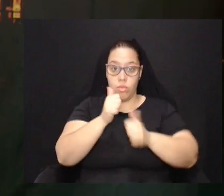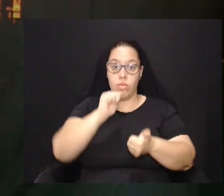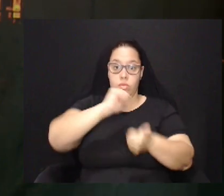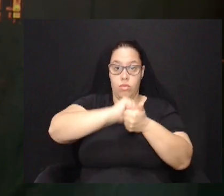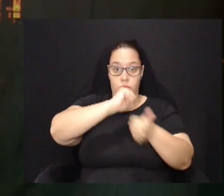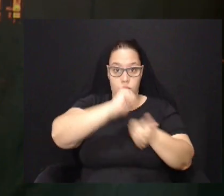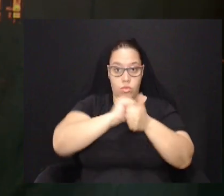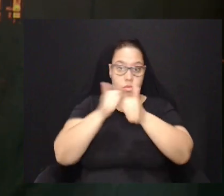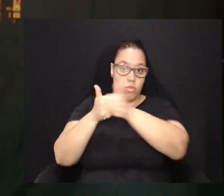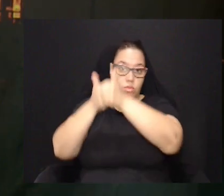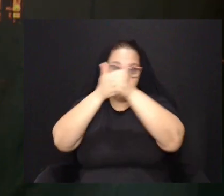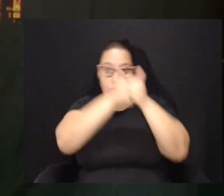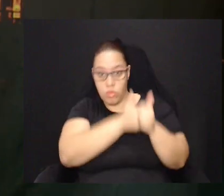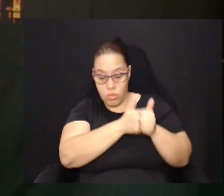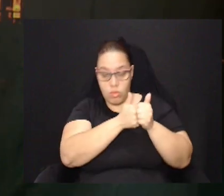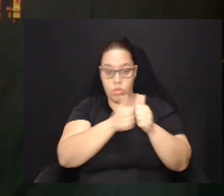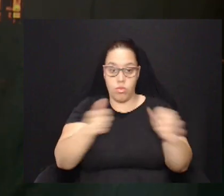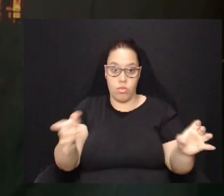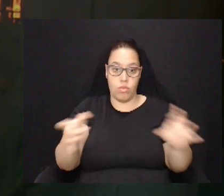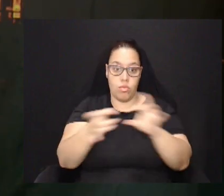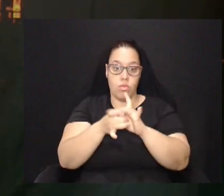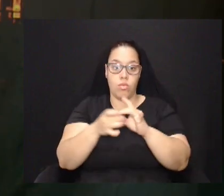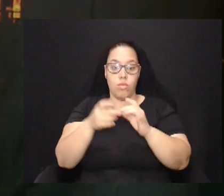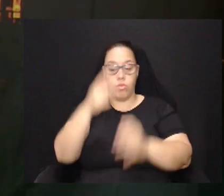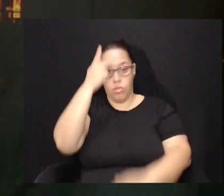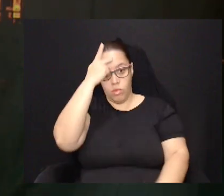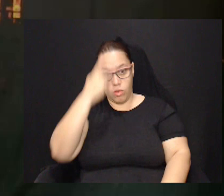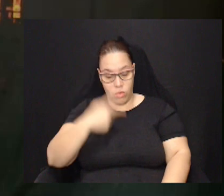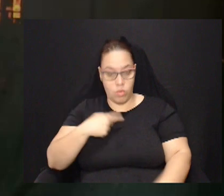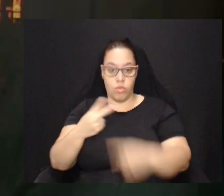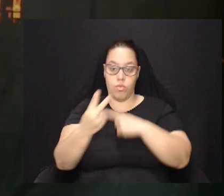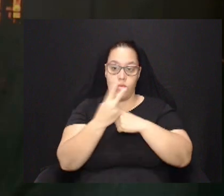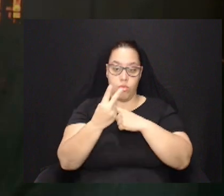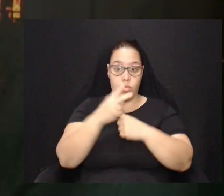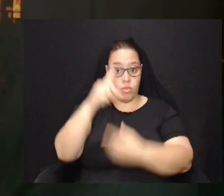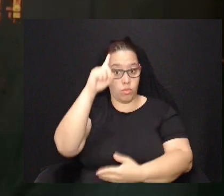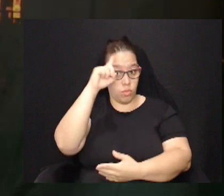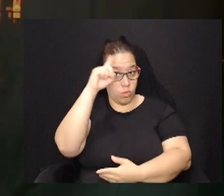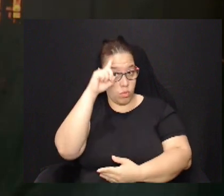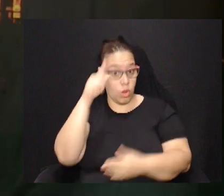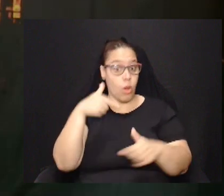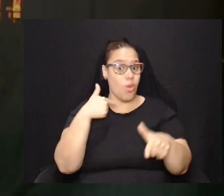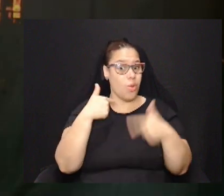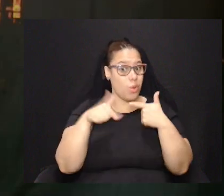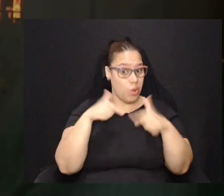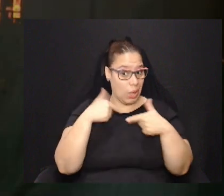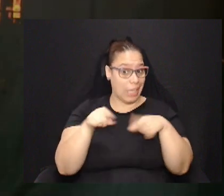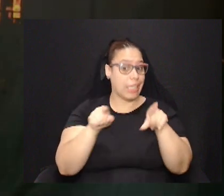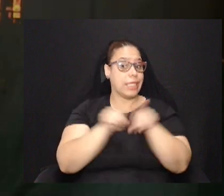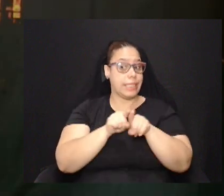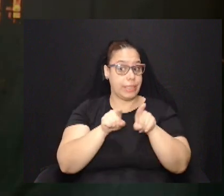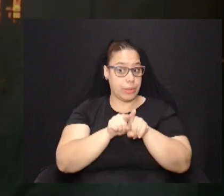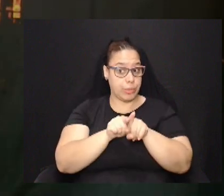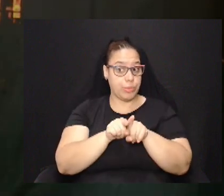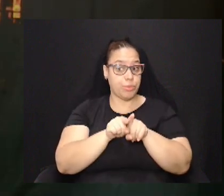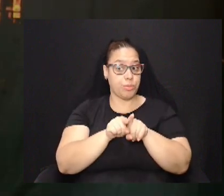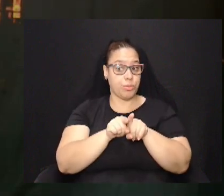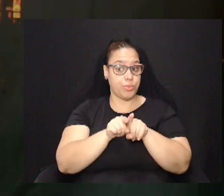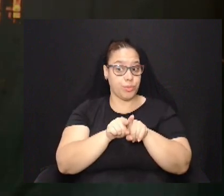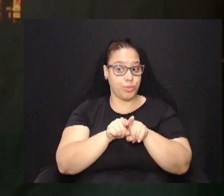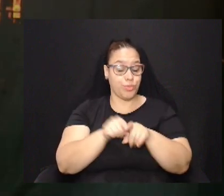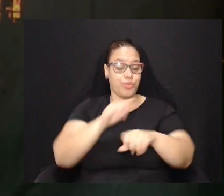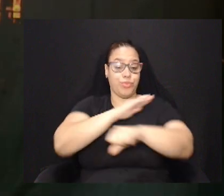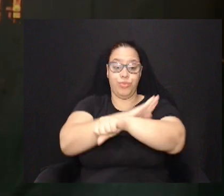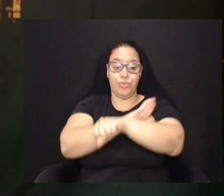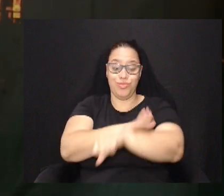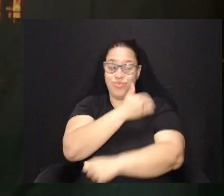acompanhamento interdisciplinar, autocuidado no dia a dia e no trabalho. Também vai passar por preconceitos, tá?